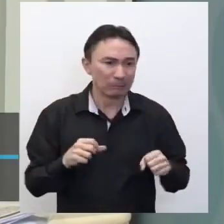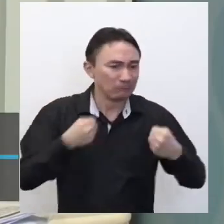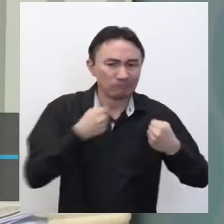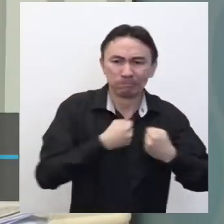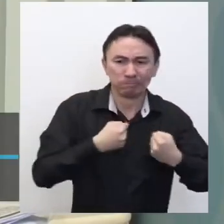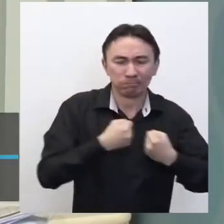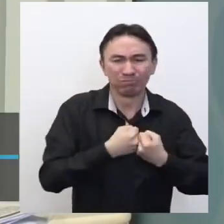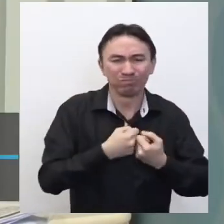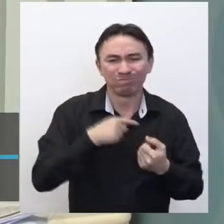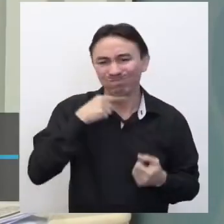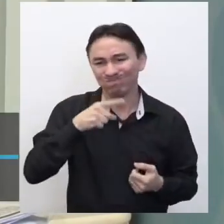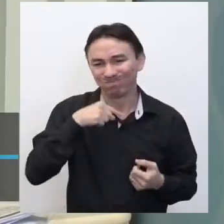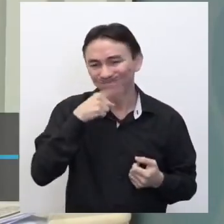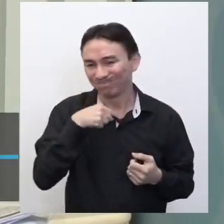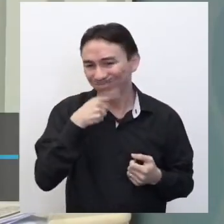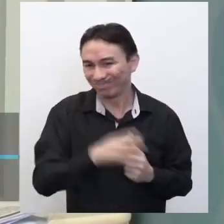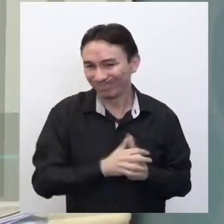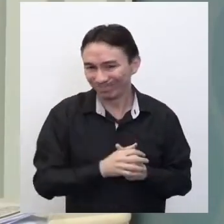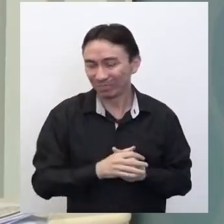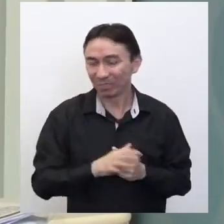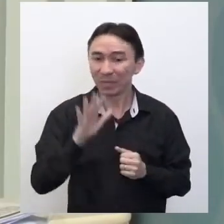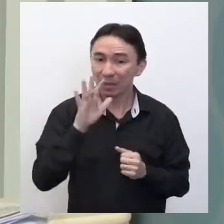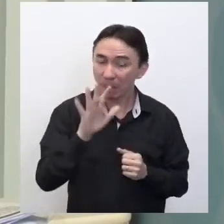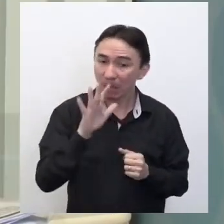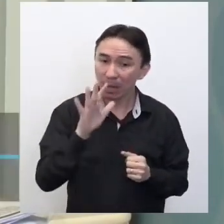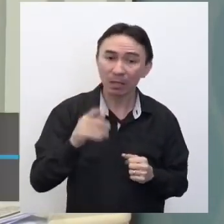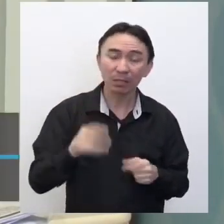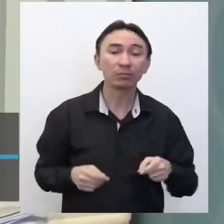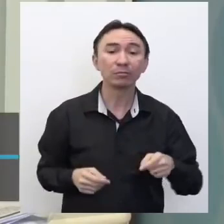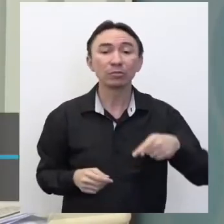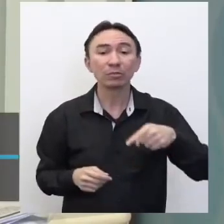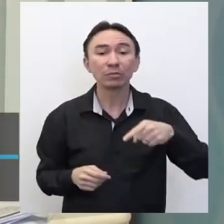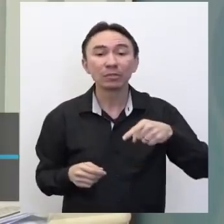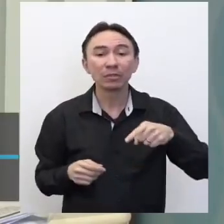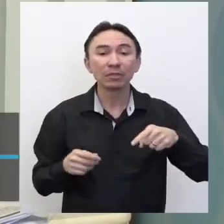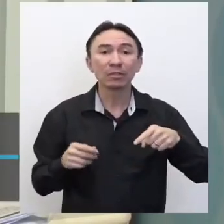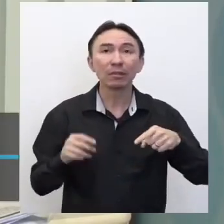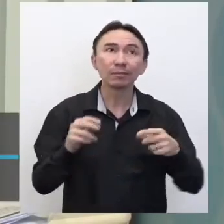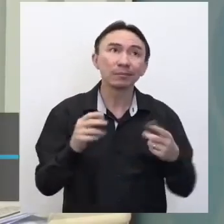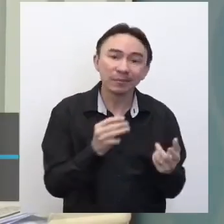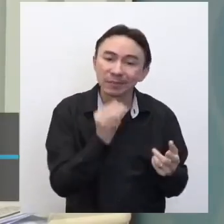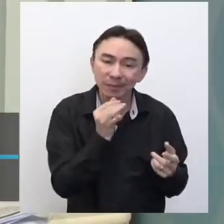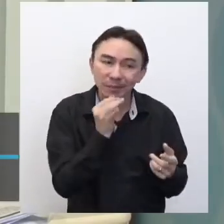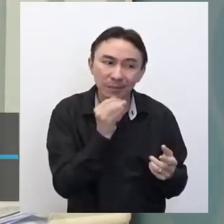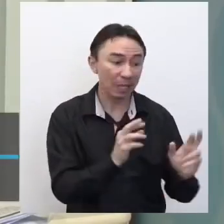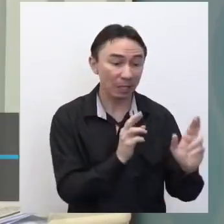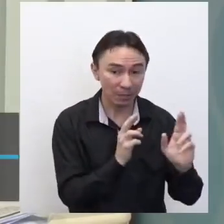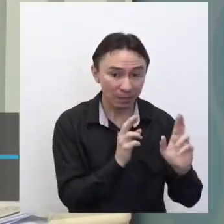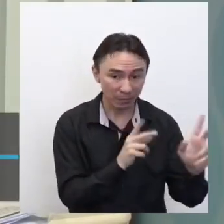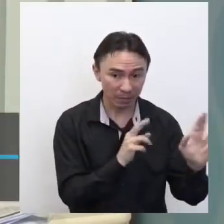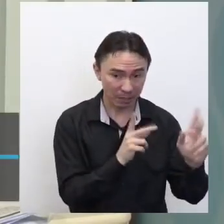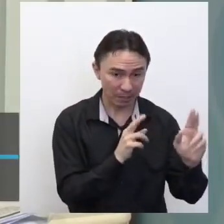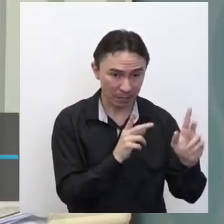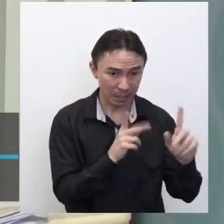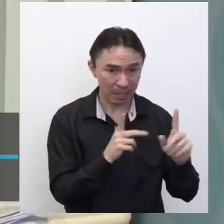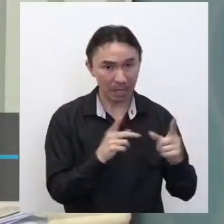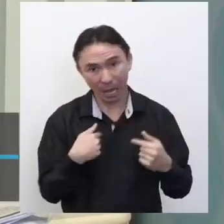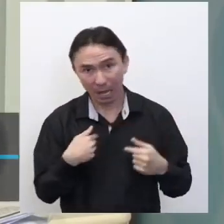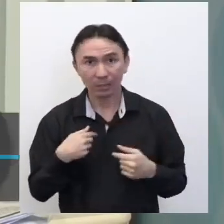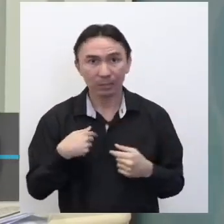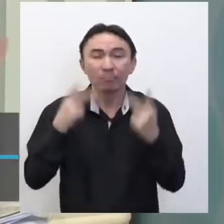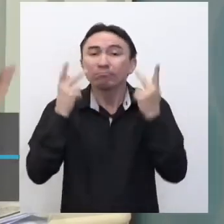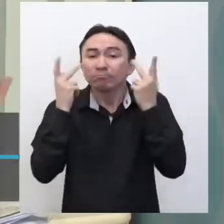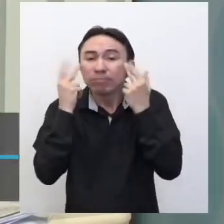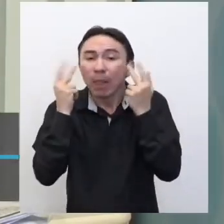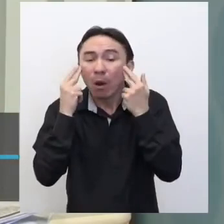né? Mas aí o que acontece? Se por um lado a diferença é algo natural, ou seja, dado pela natureza,